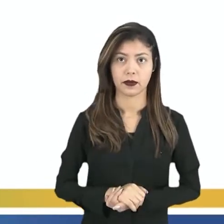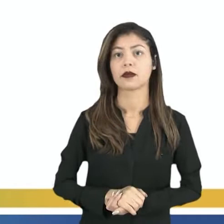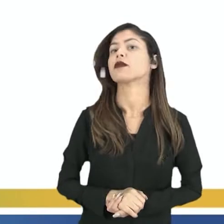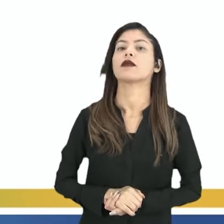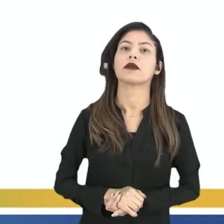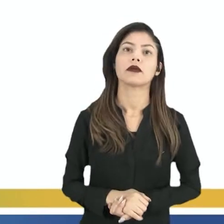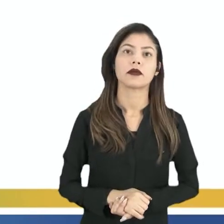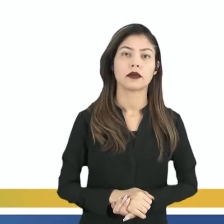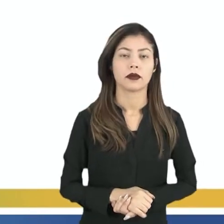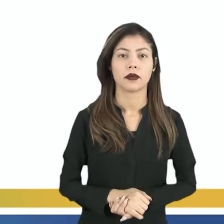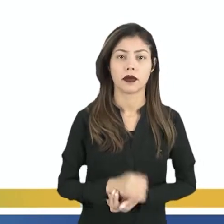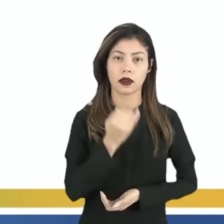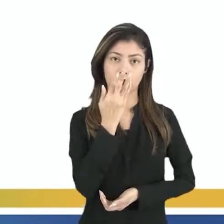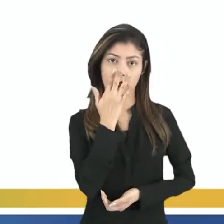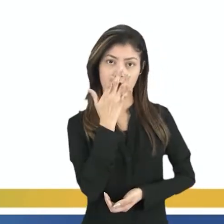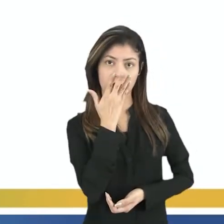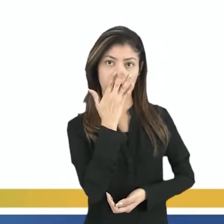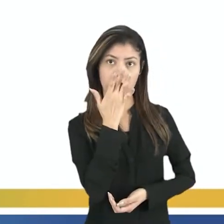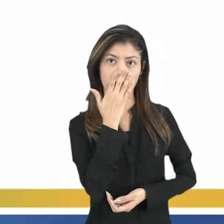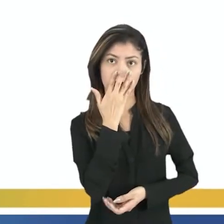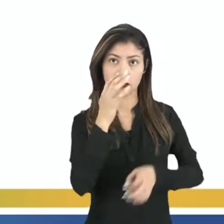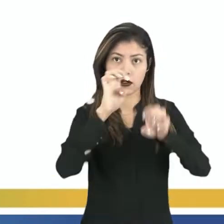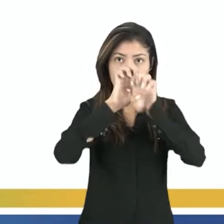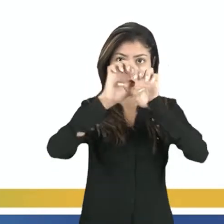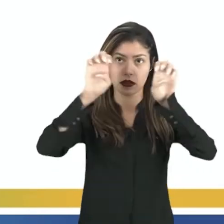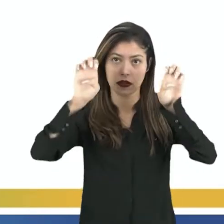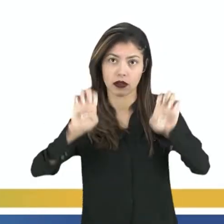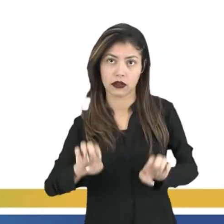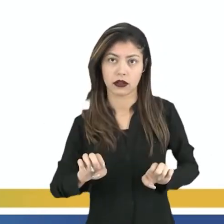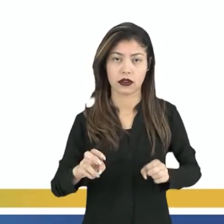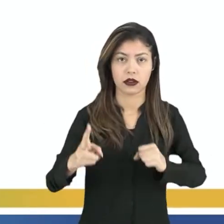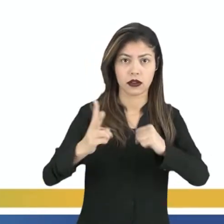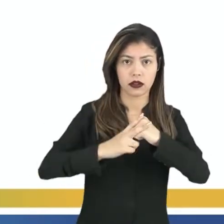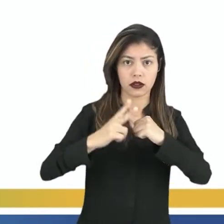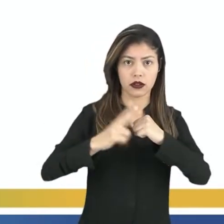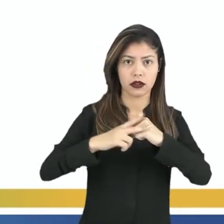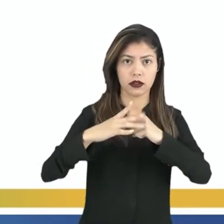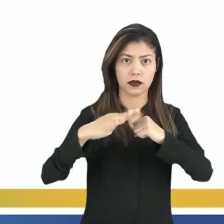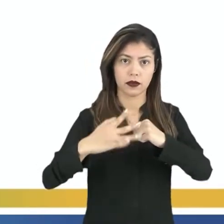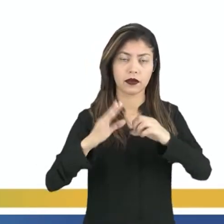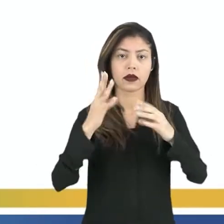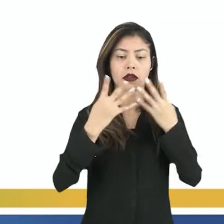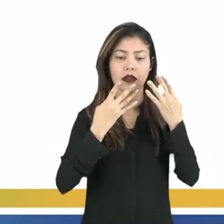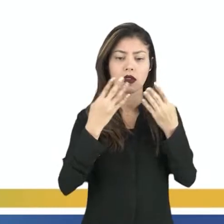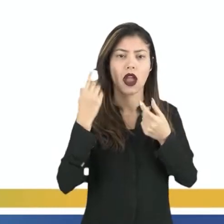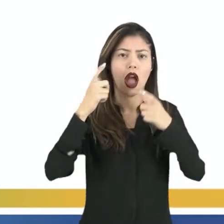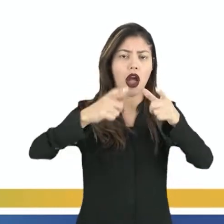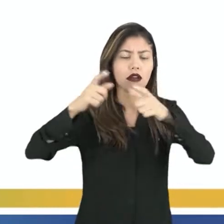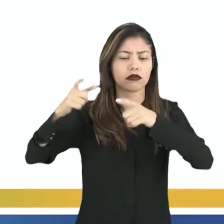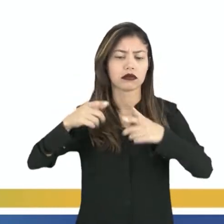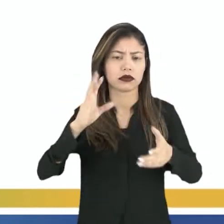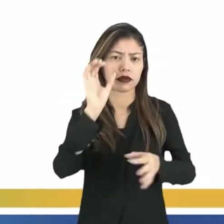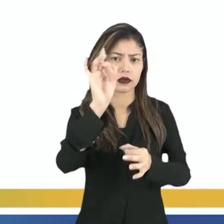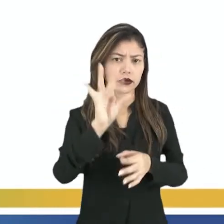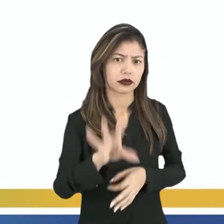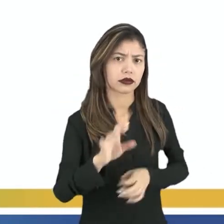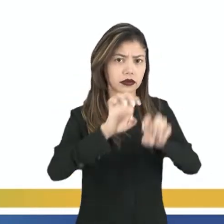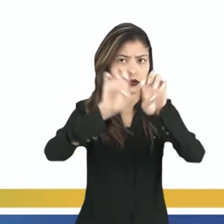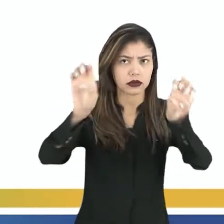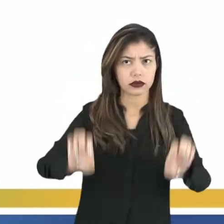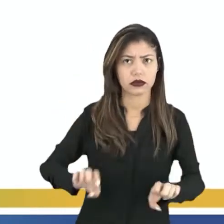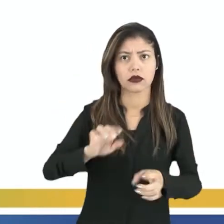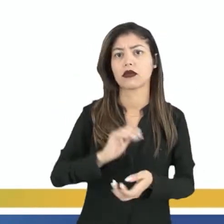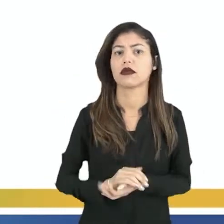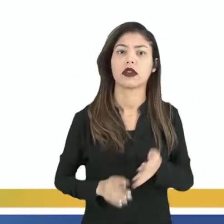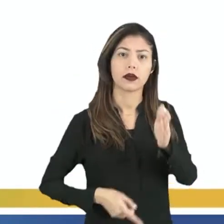as cores relacionadas à estrutura são as mesmas cores da frase para que vocês entendam onde está cada parte da estrutura.